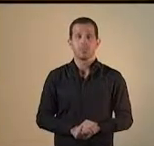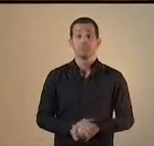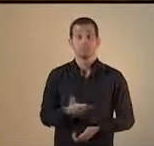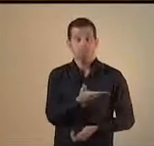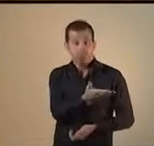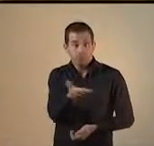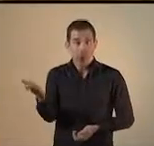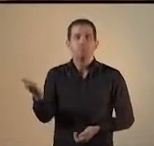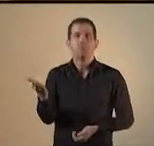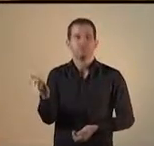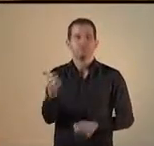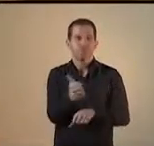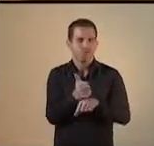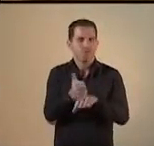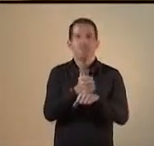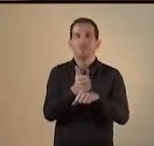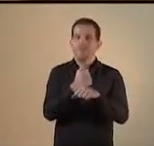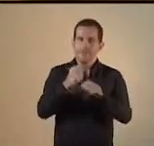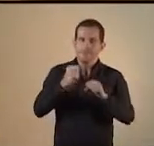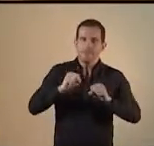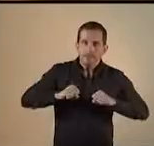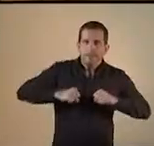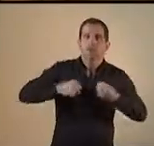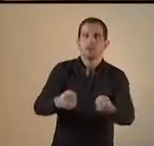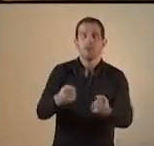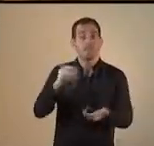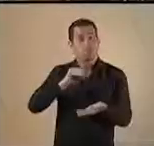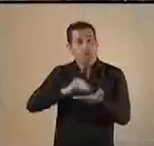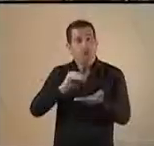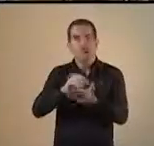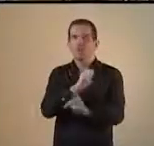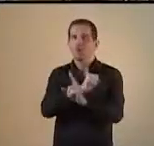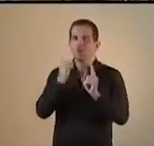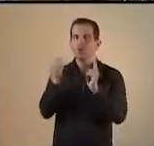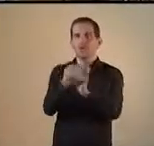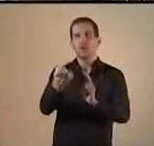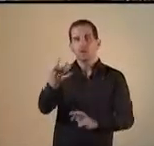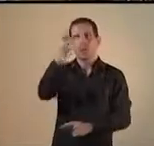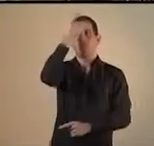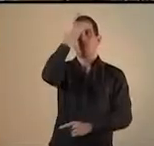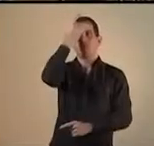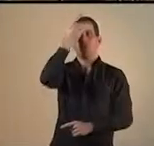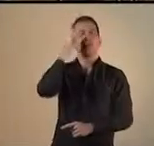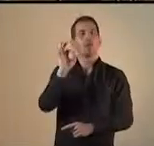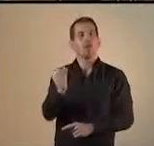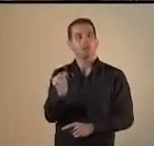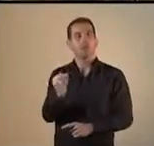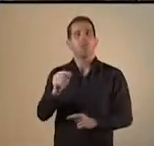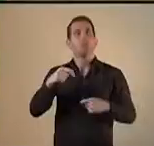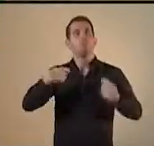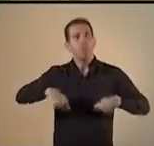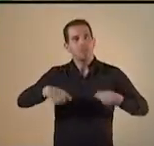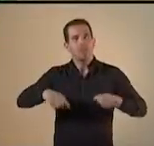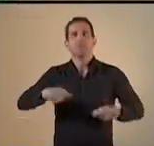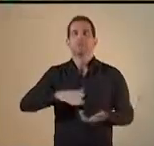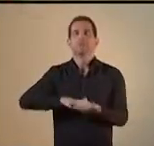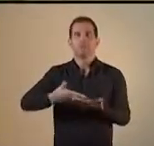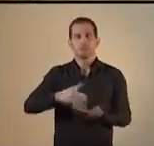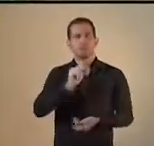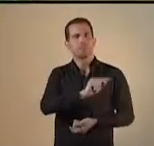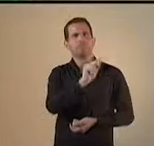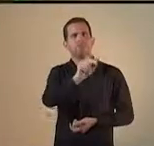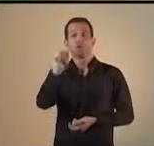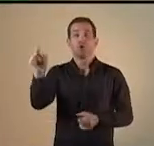Para estes profissionais engajados nesta luta, falta a sociedade se dar conta de todos os lugares que se faz necessária